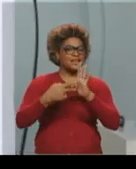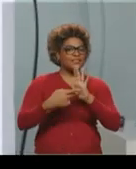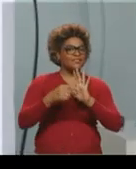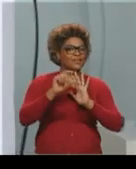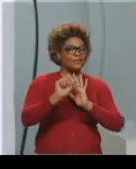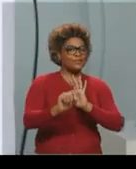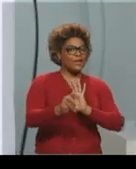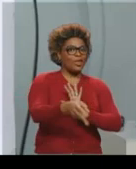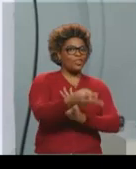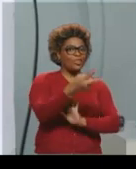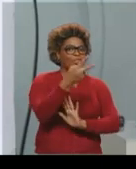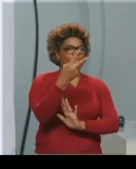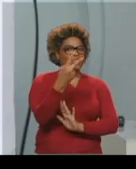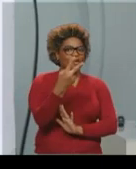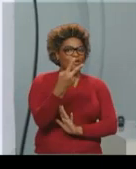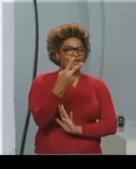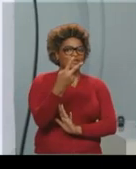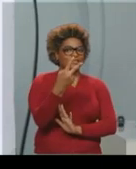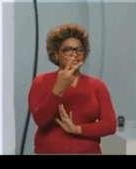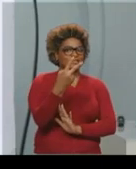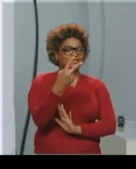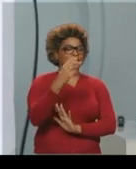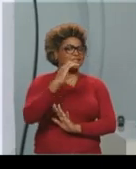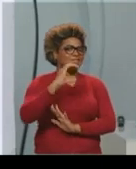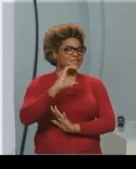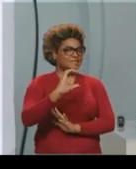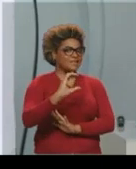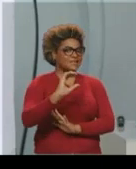2CH3.